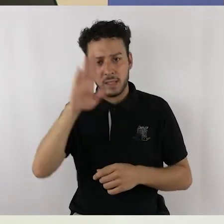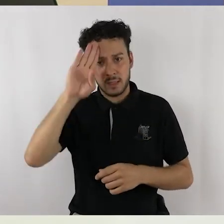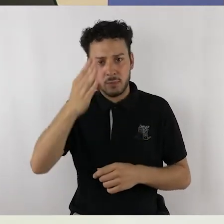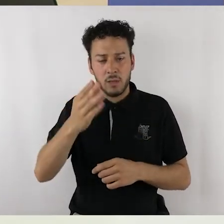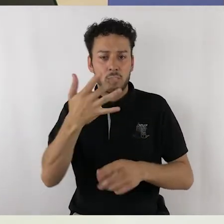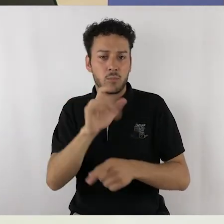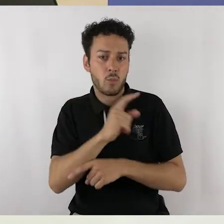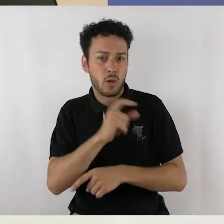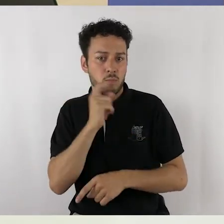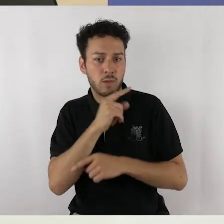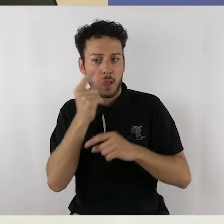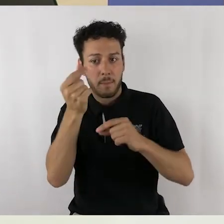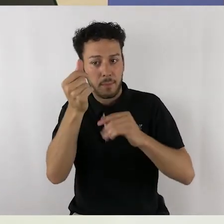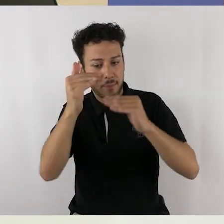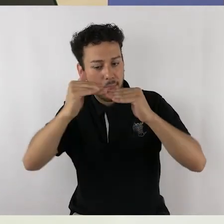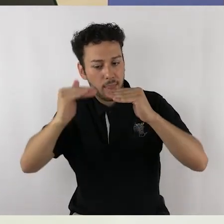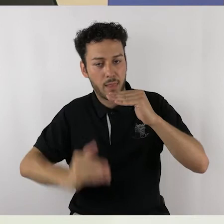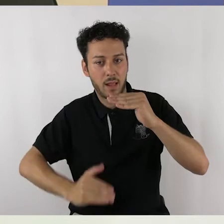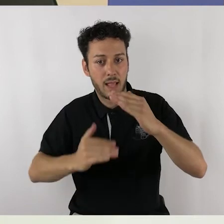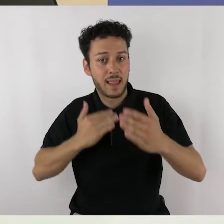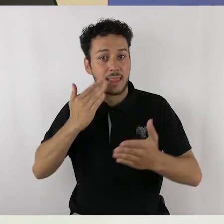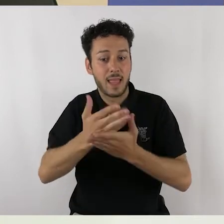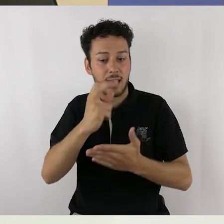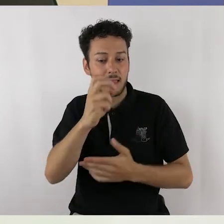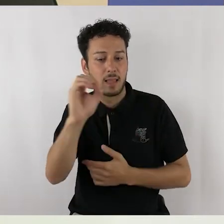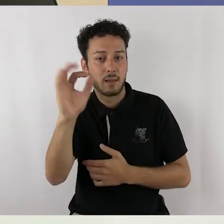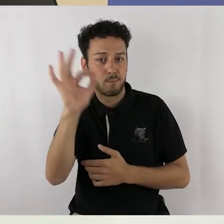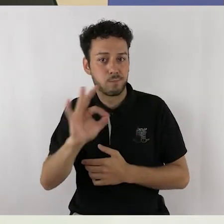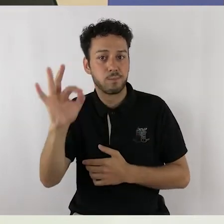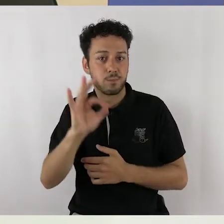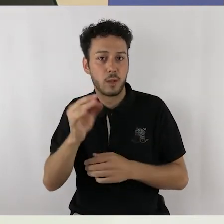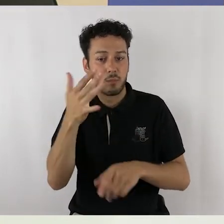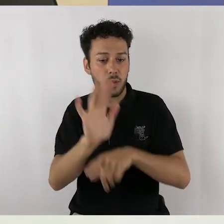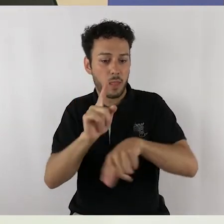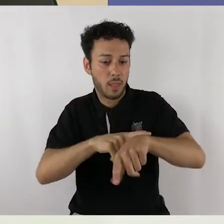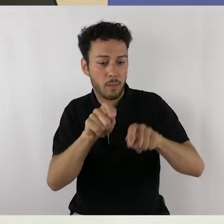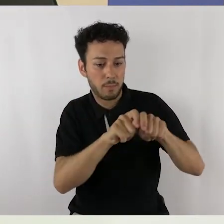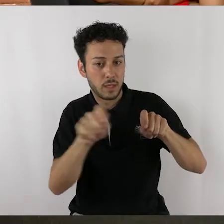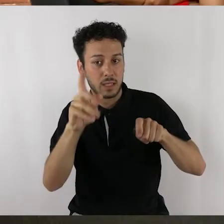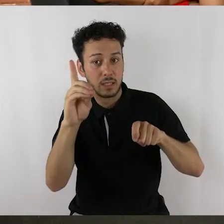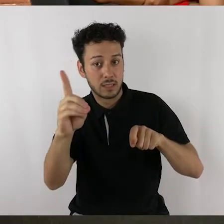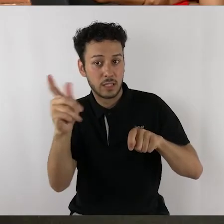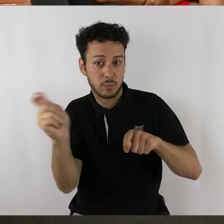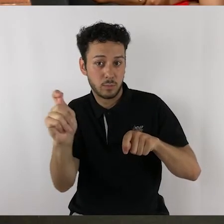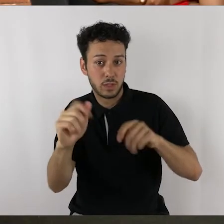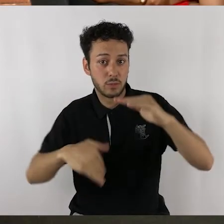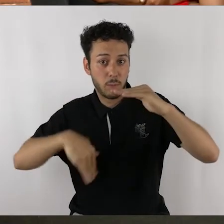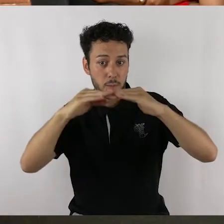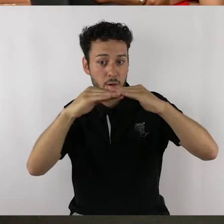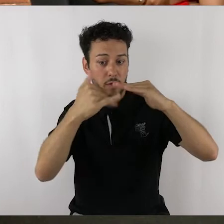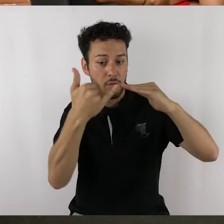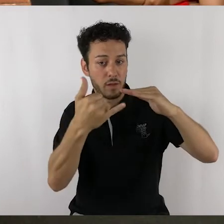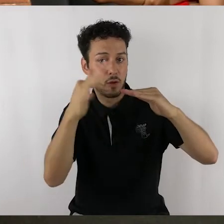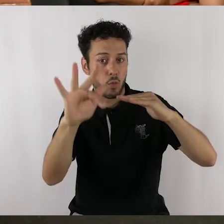também contar com a possibilidade de reduzir a prestação até trinta por cento por um prazo mínimo de seis meses e